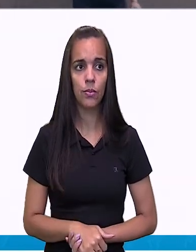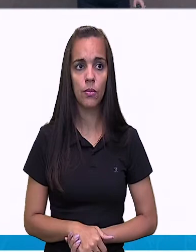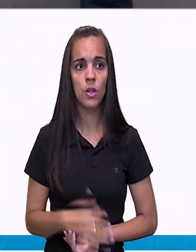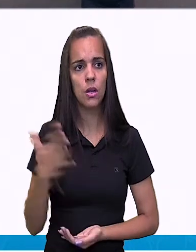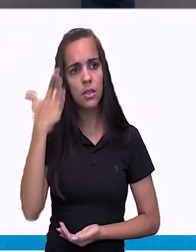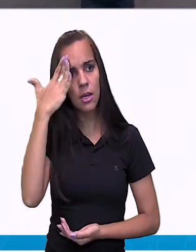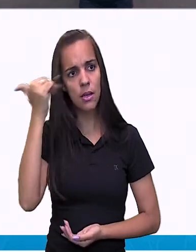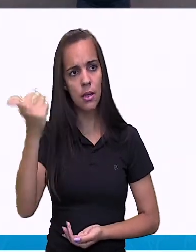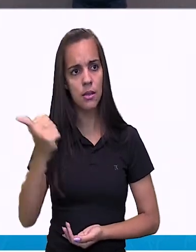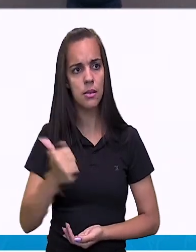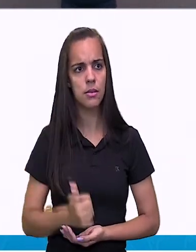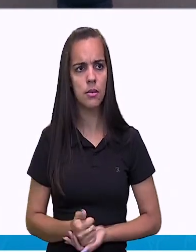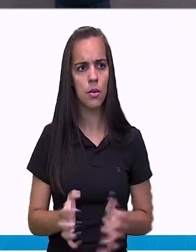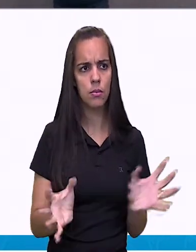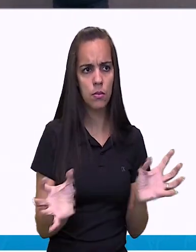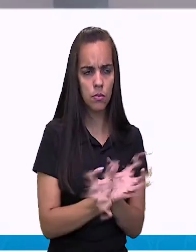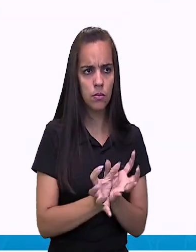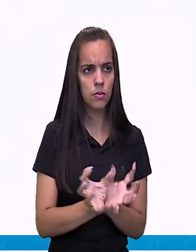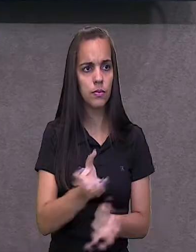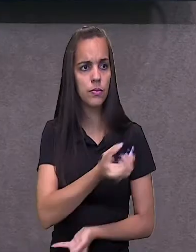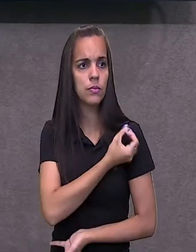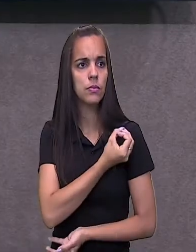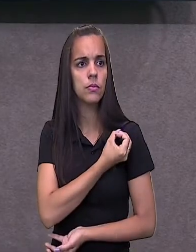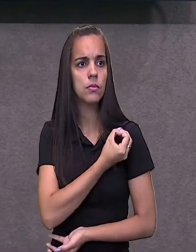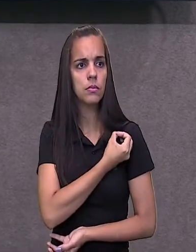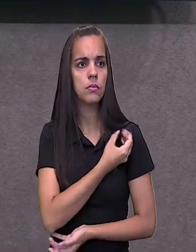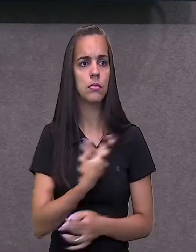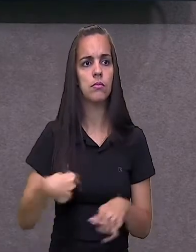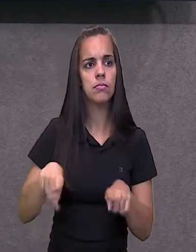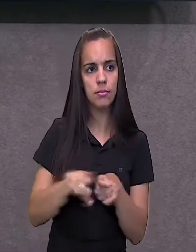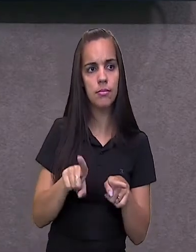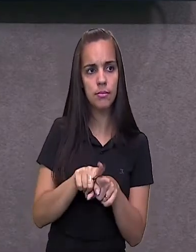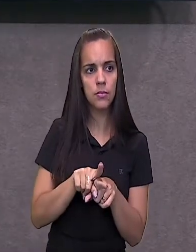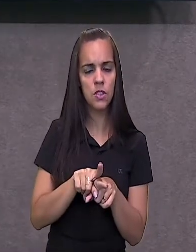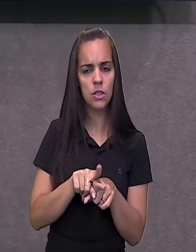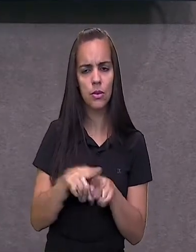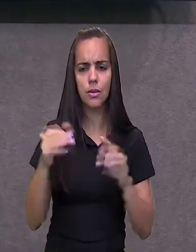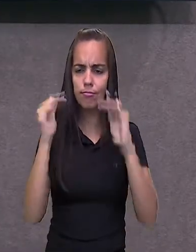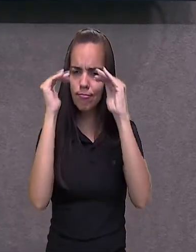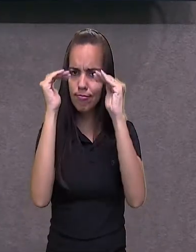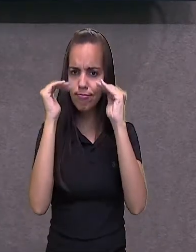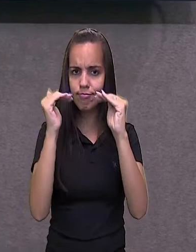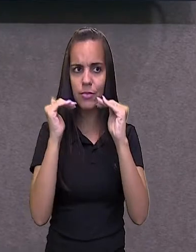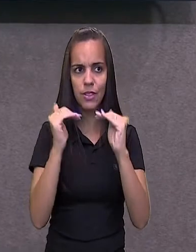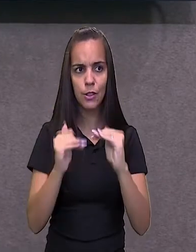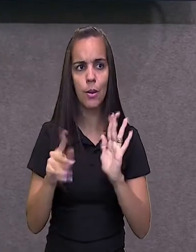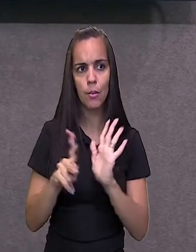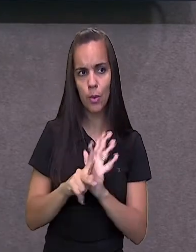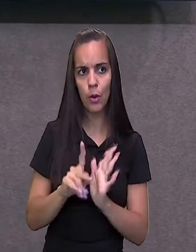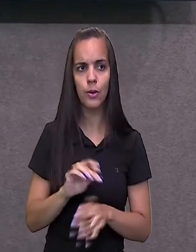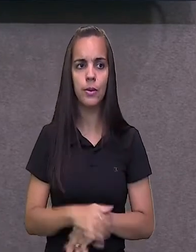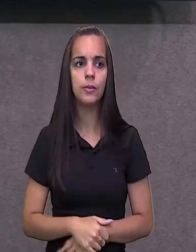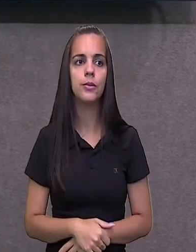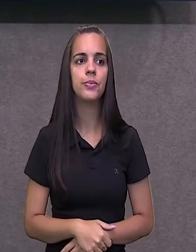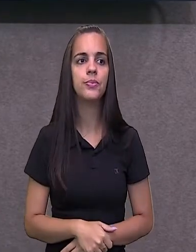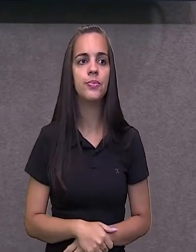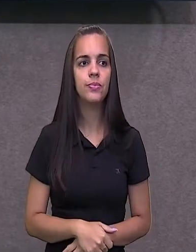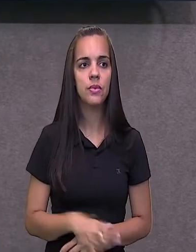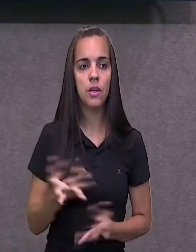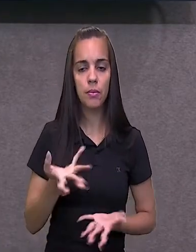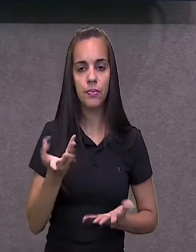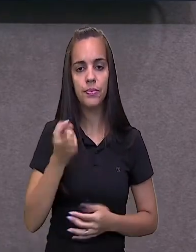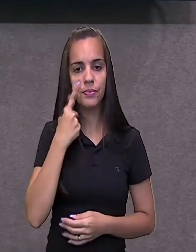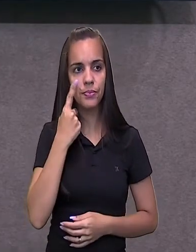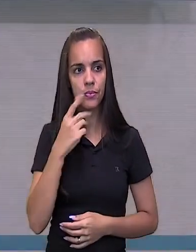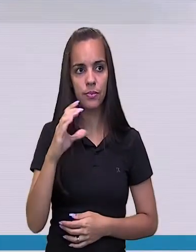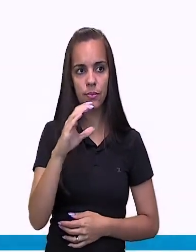que a classe numerais, ela também tem as suas classificações, os tipos, não é mesmo? Então, nós vamos